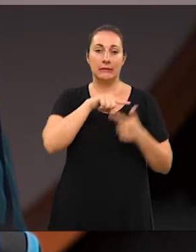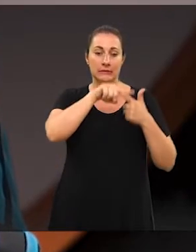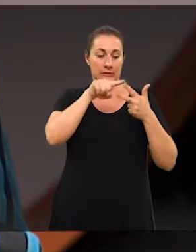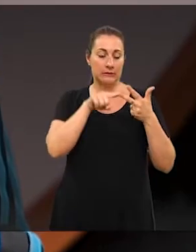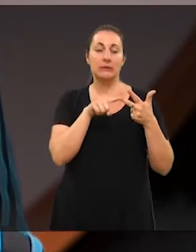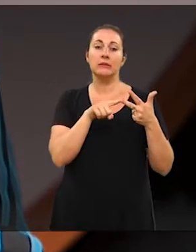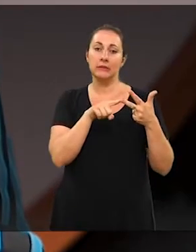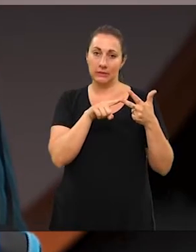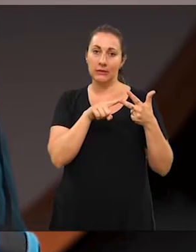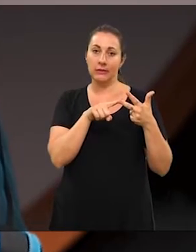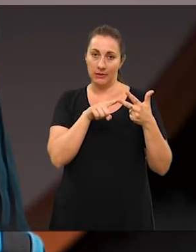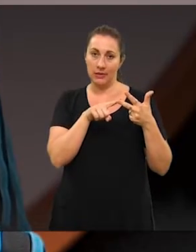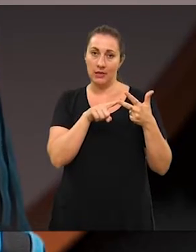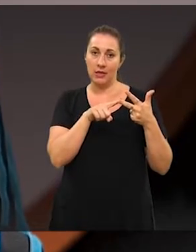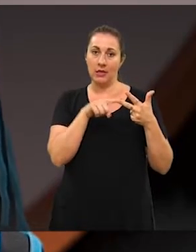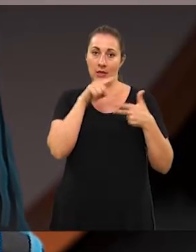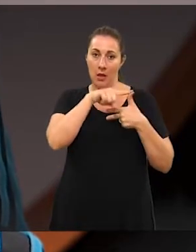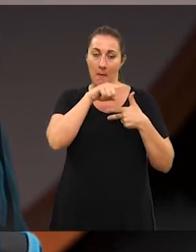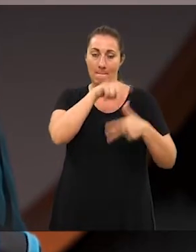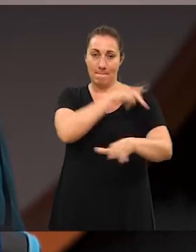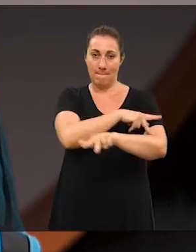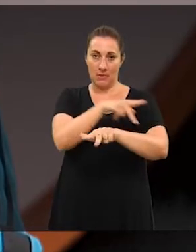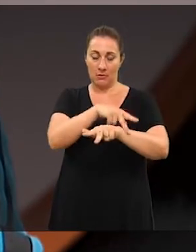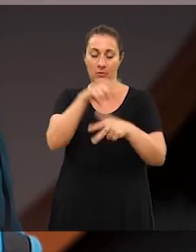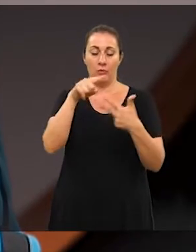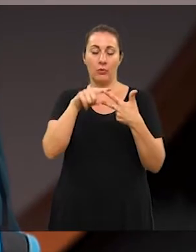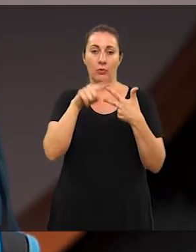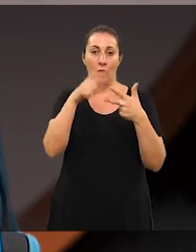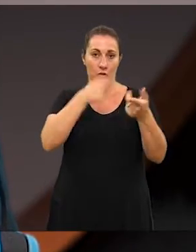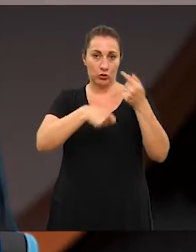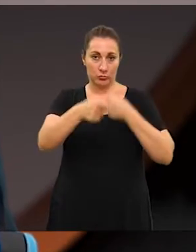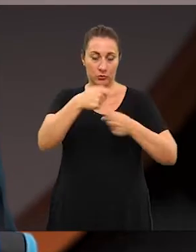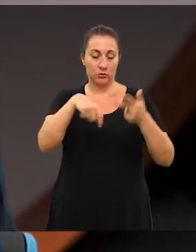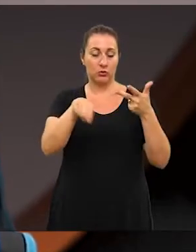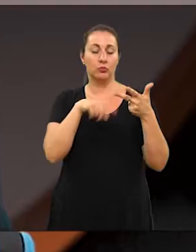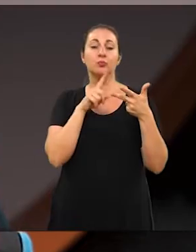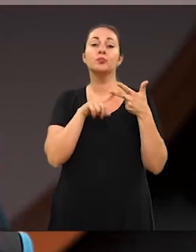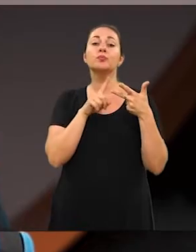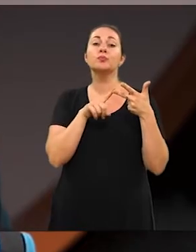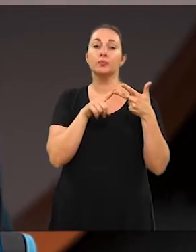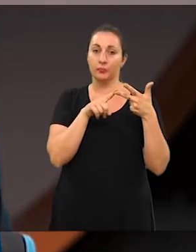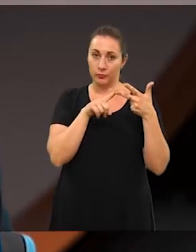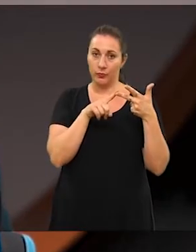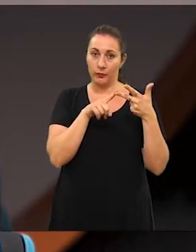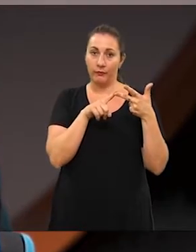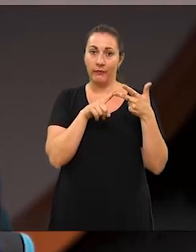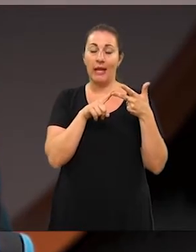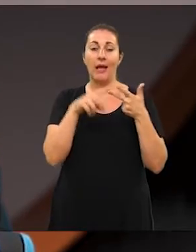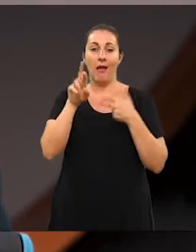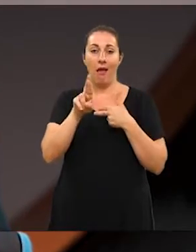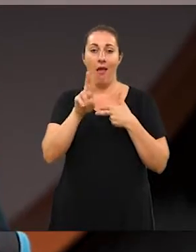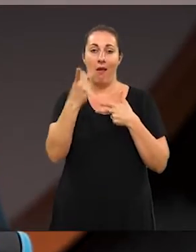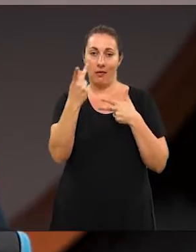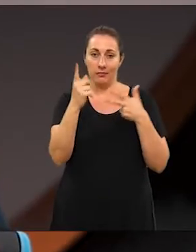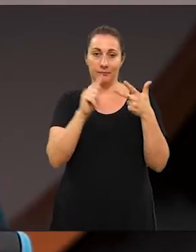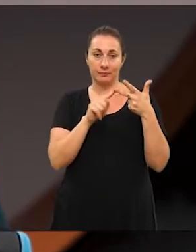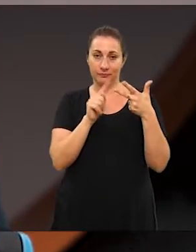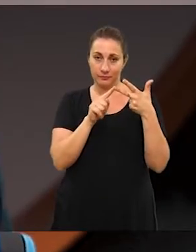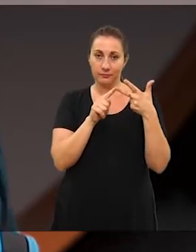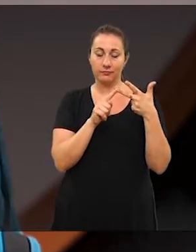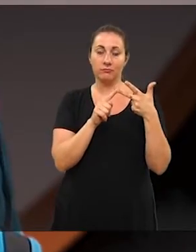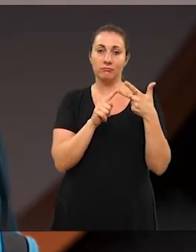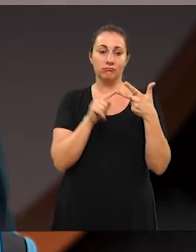temos três departamentos, né? Esse é o departamento pedagógico, o departamento administrativo e departamento de recursos humanos,